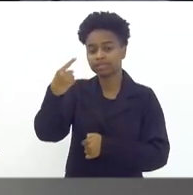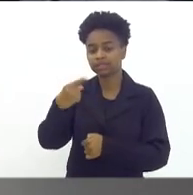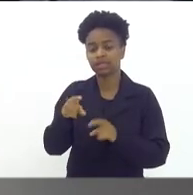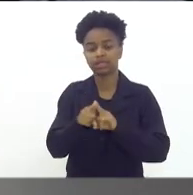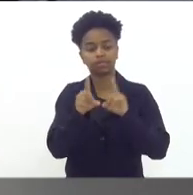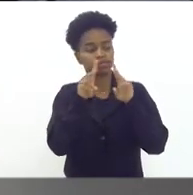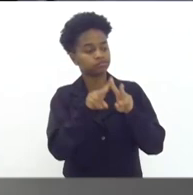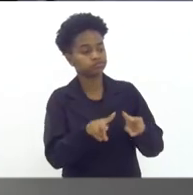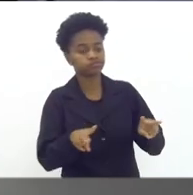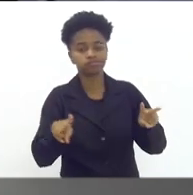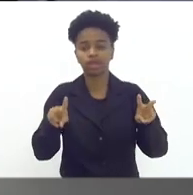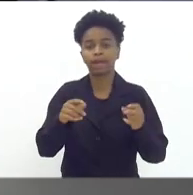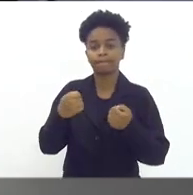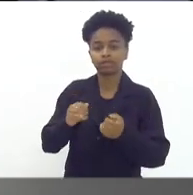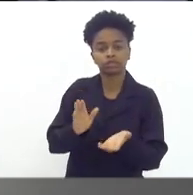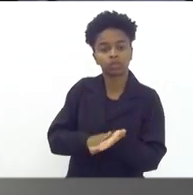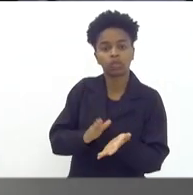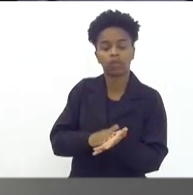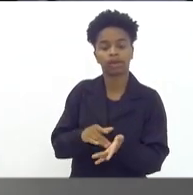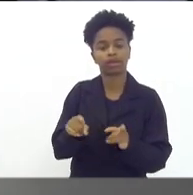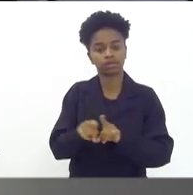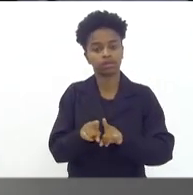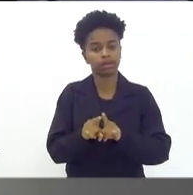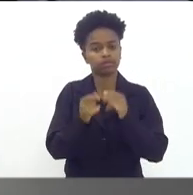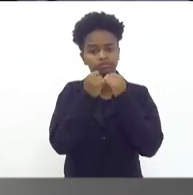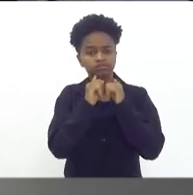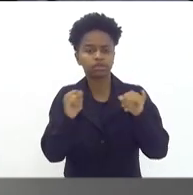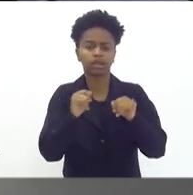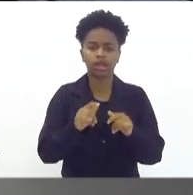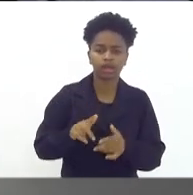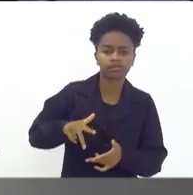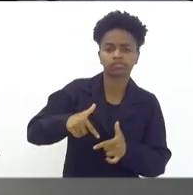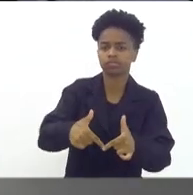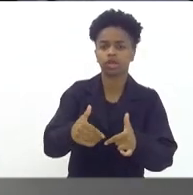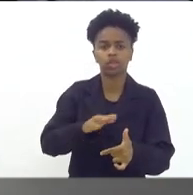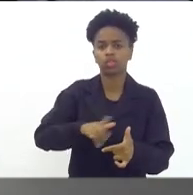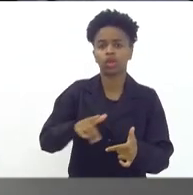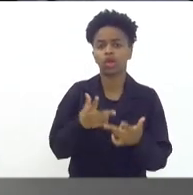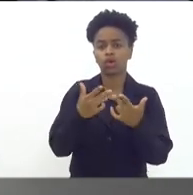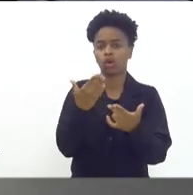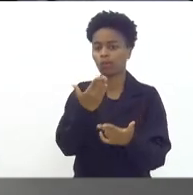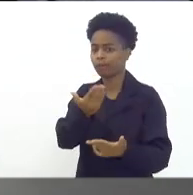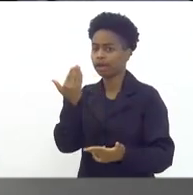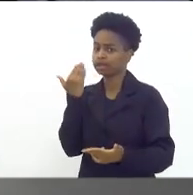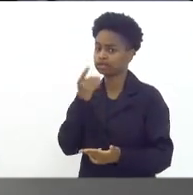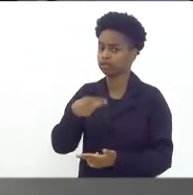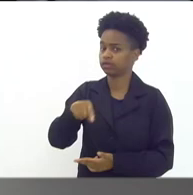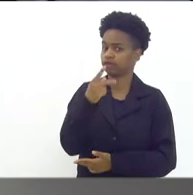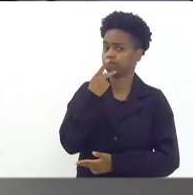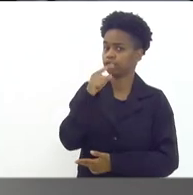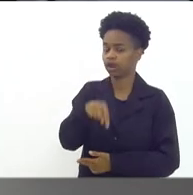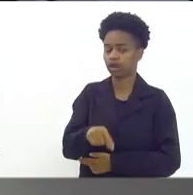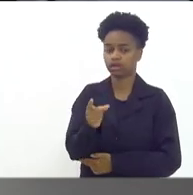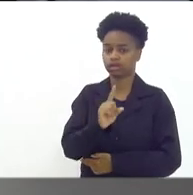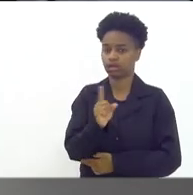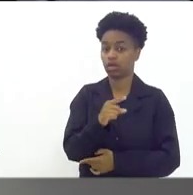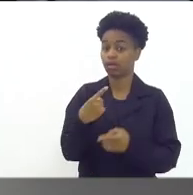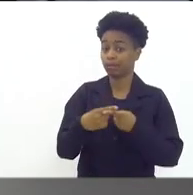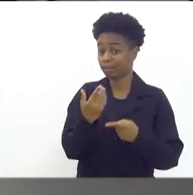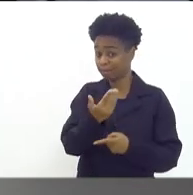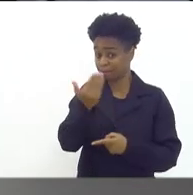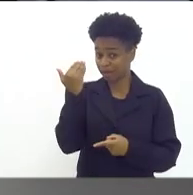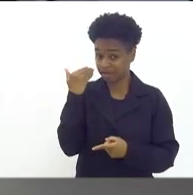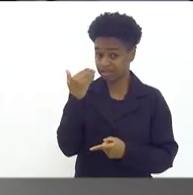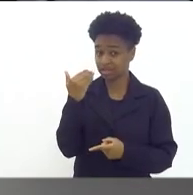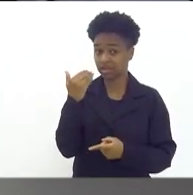inimigos nós temos que cobrar e ser enérgico não fazer o que as outras passadas que vocês estão falando aqui as passadas